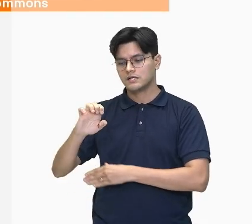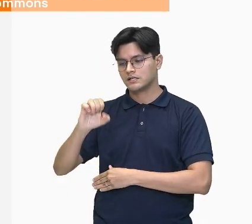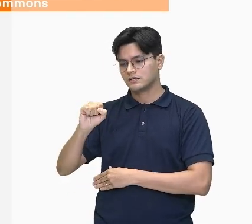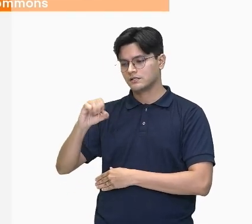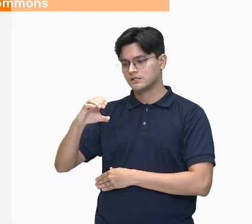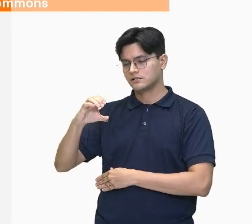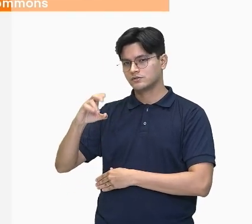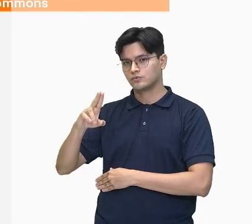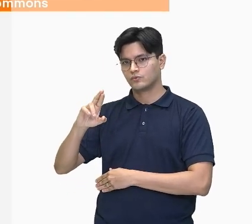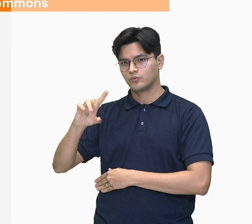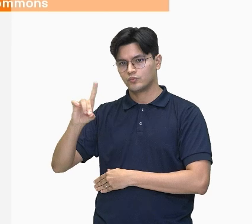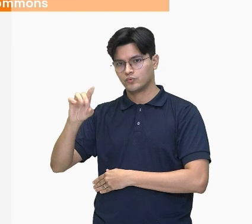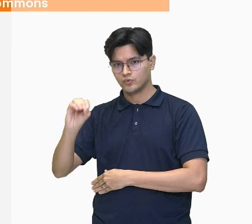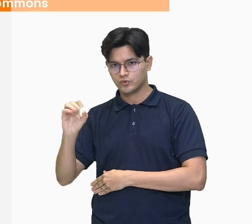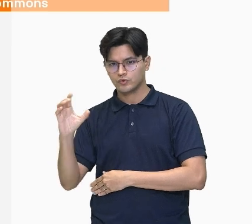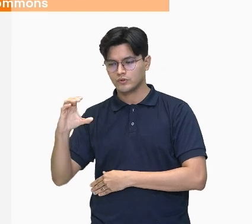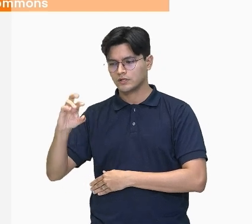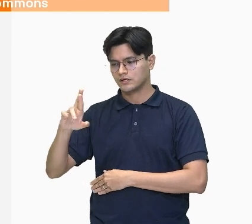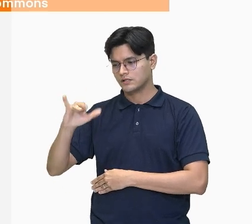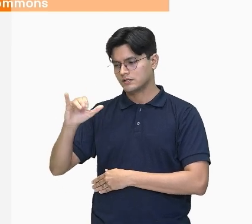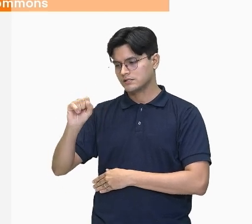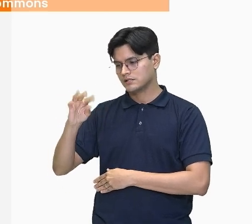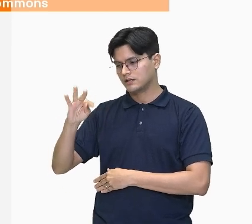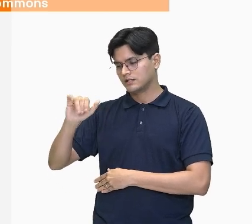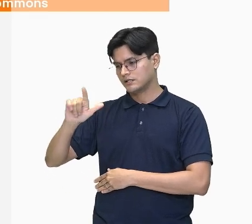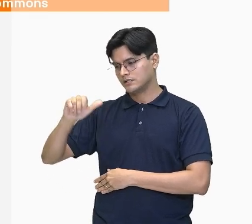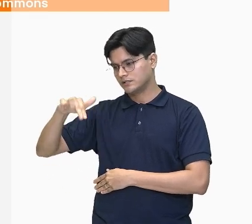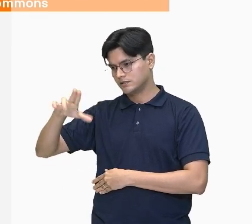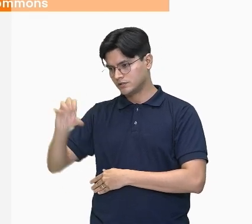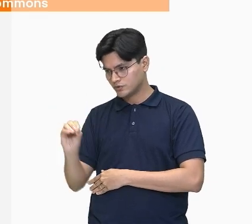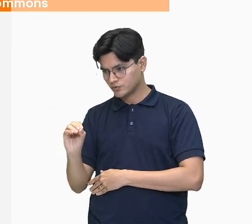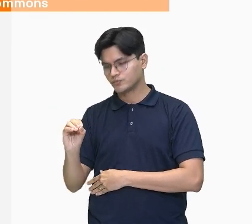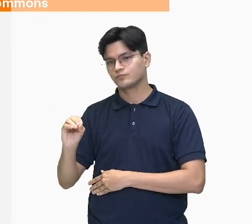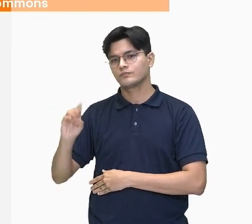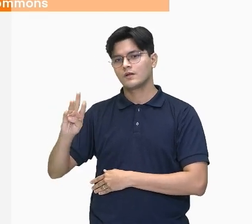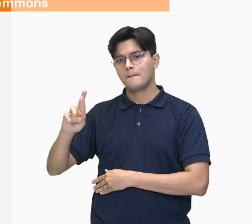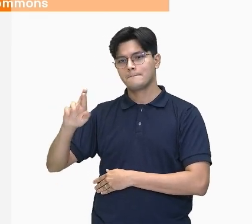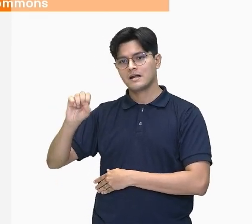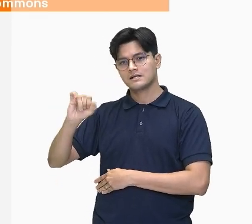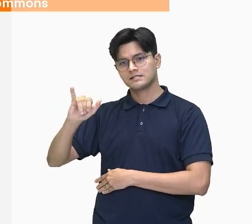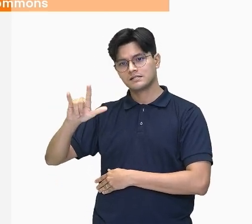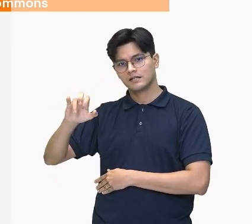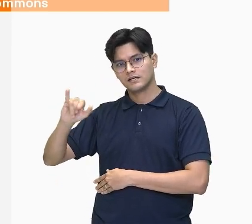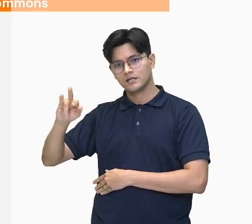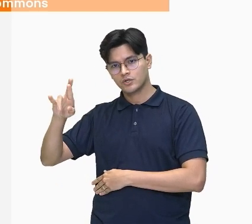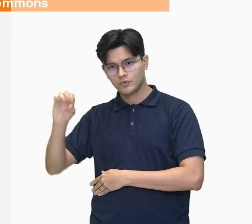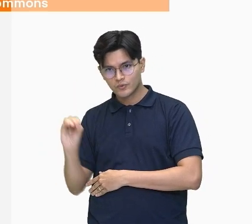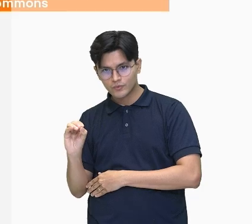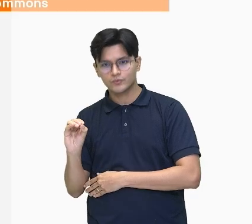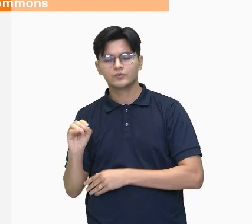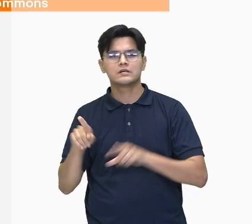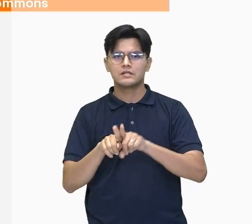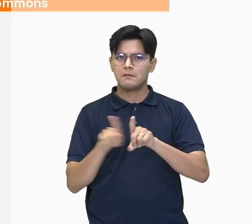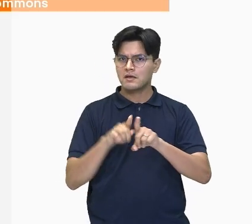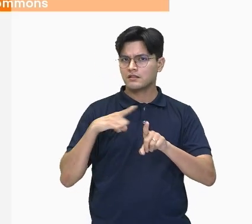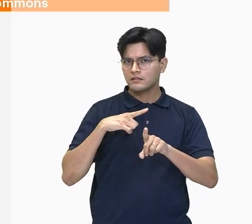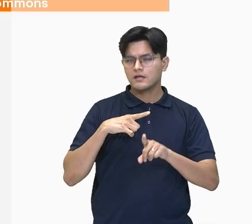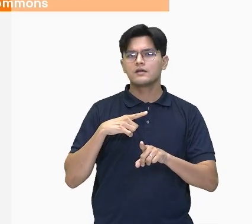dos Andes, onde nós temos também a nascente de alguns desses rios. Então,